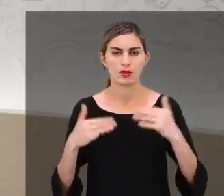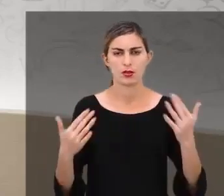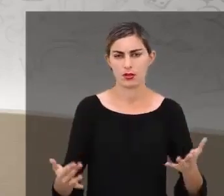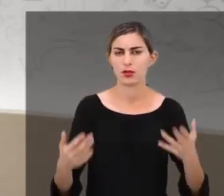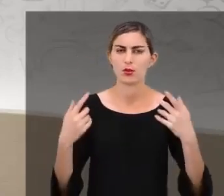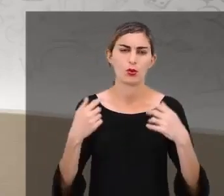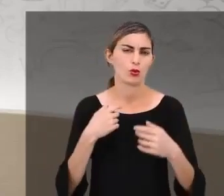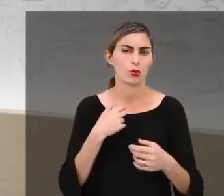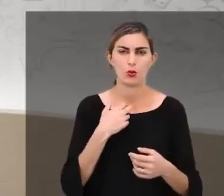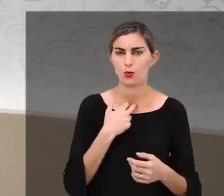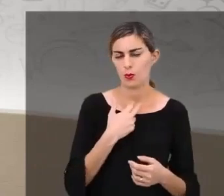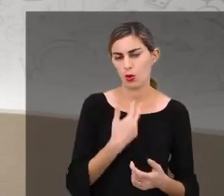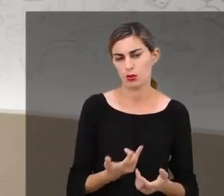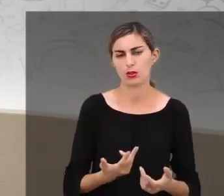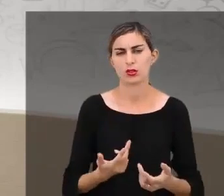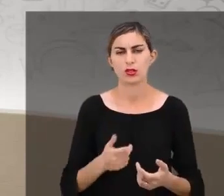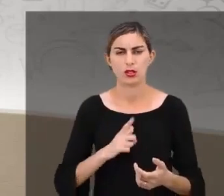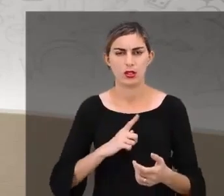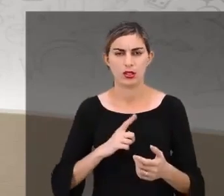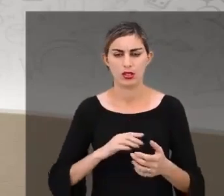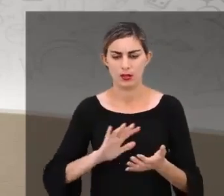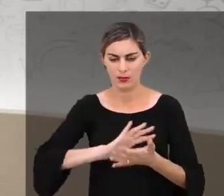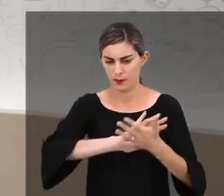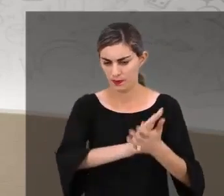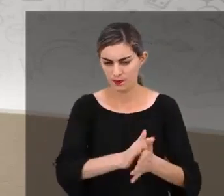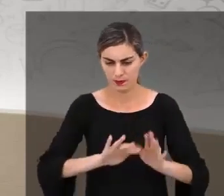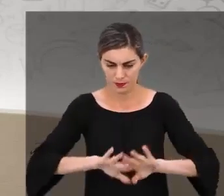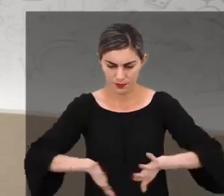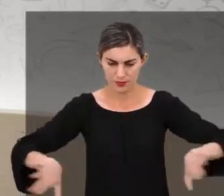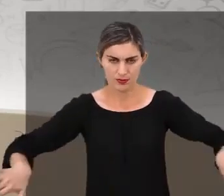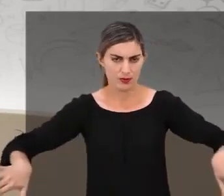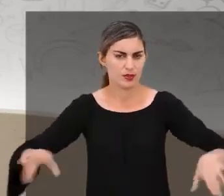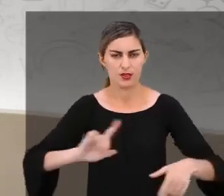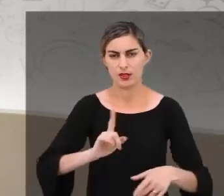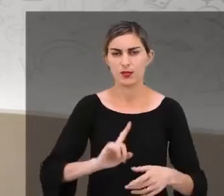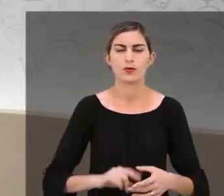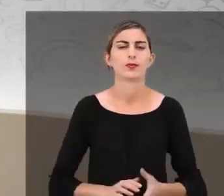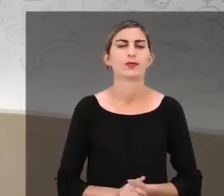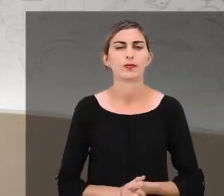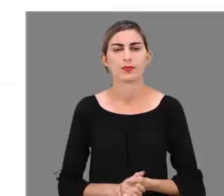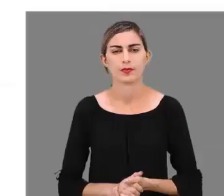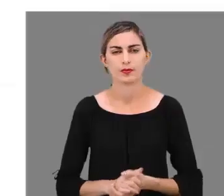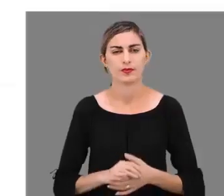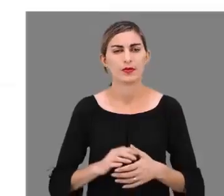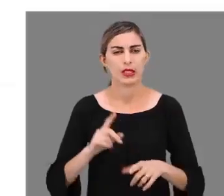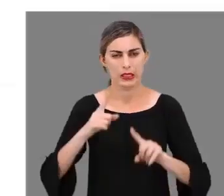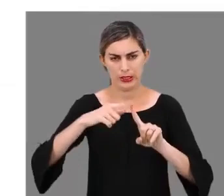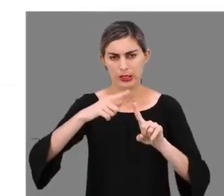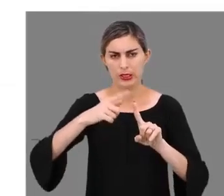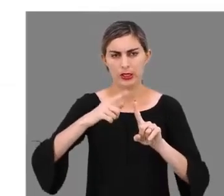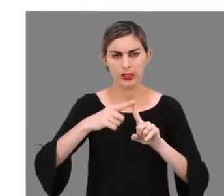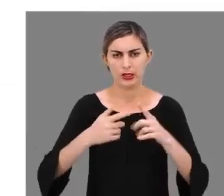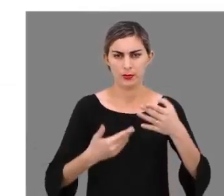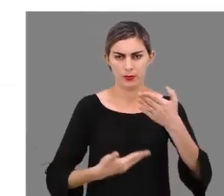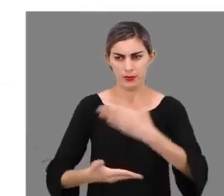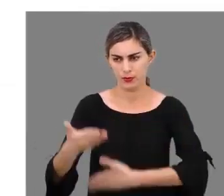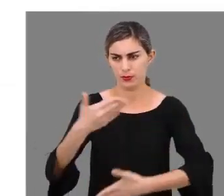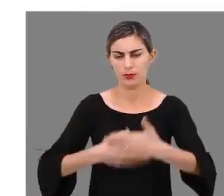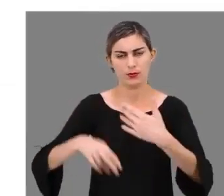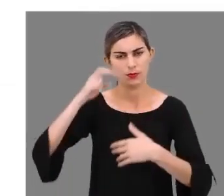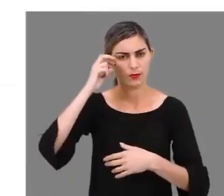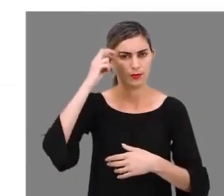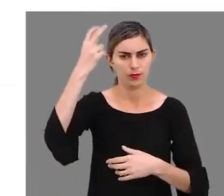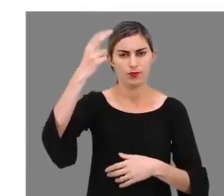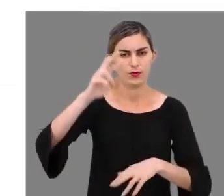deve haver segregação e divisão nesse sentido. Os tipos de mediação cultural